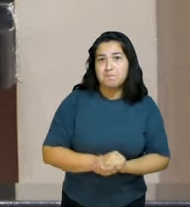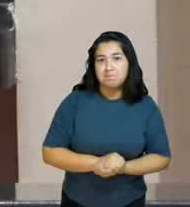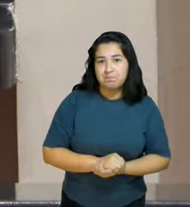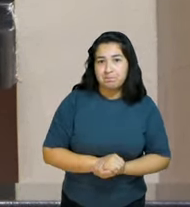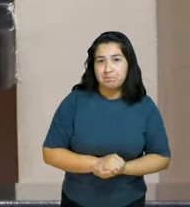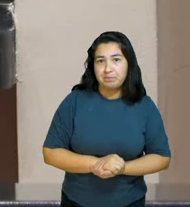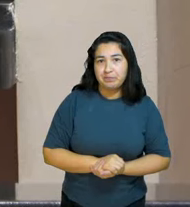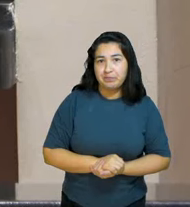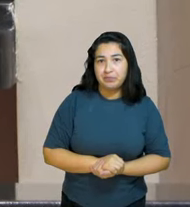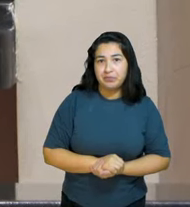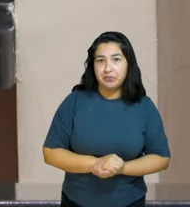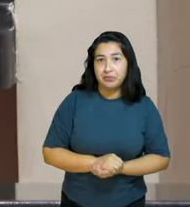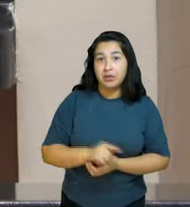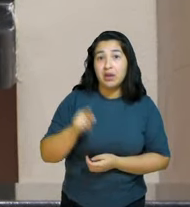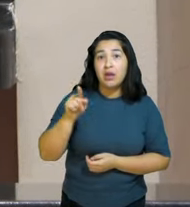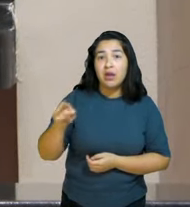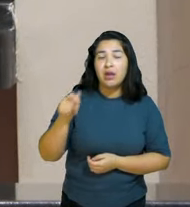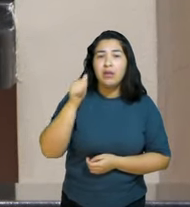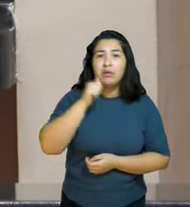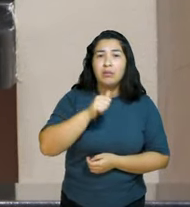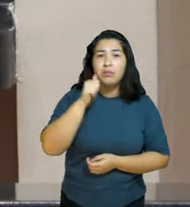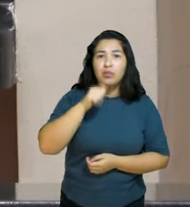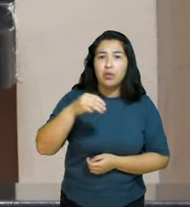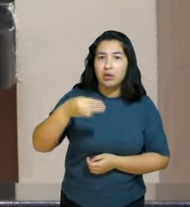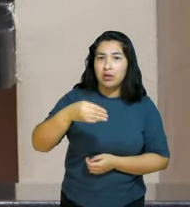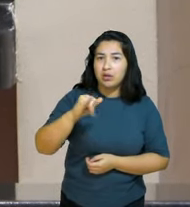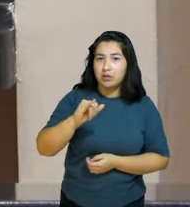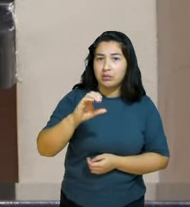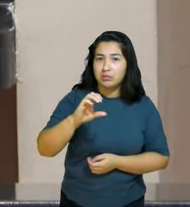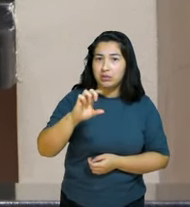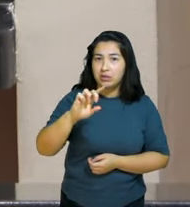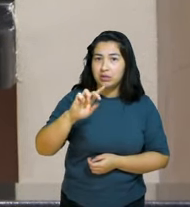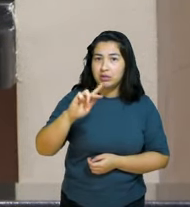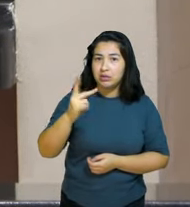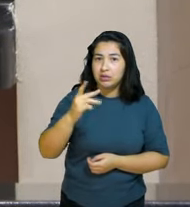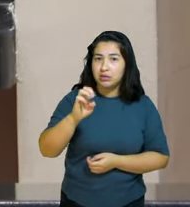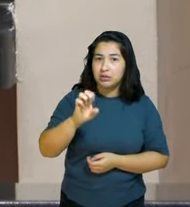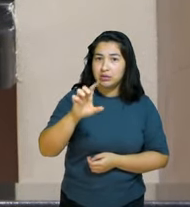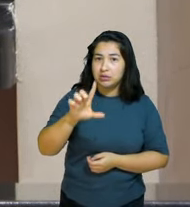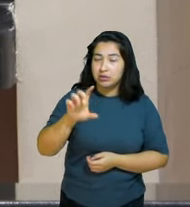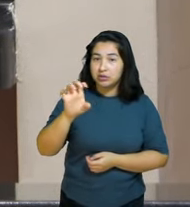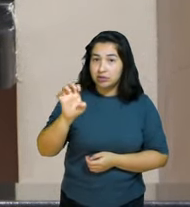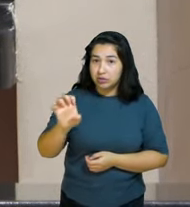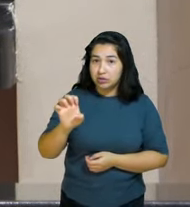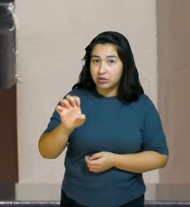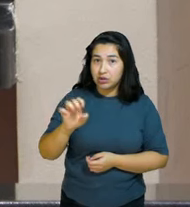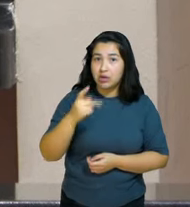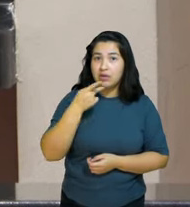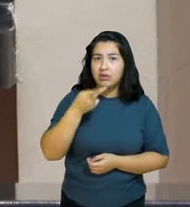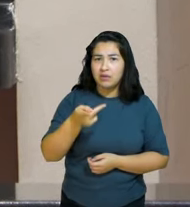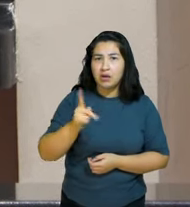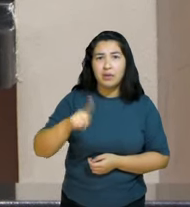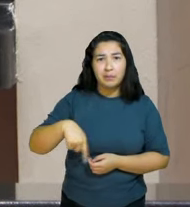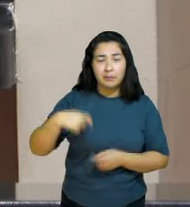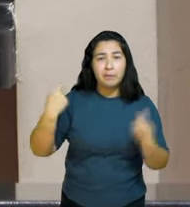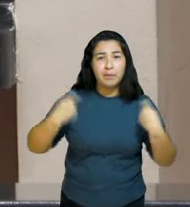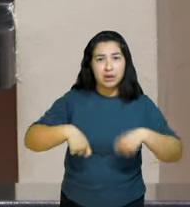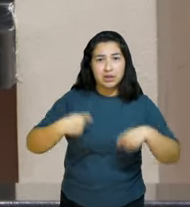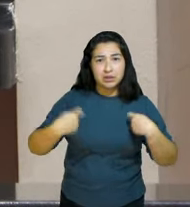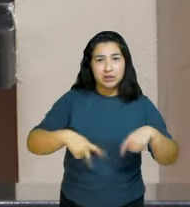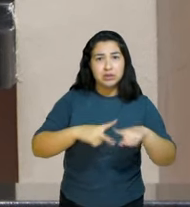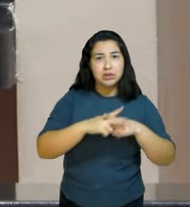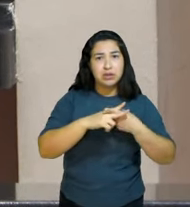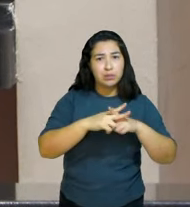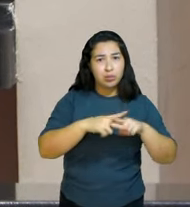com a conselheira Michele, né, comendadora, que a gente tem que regulamentar isso. Não